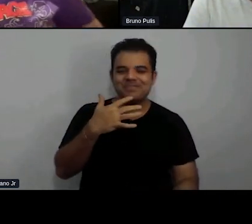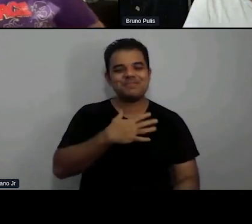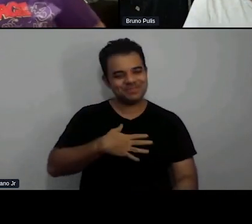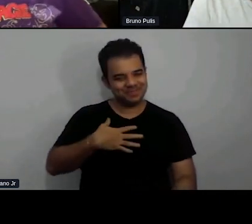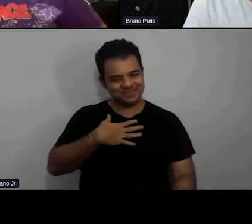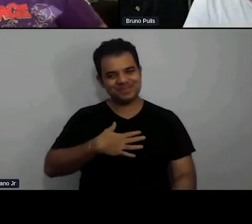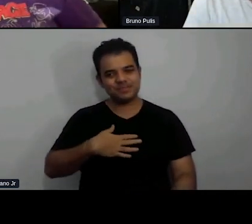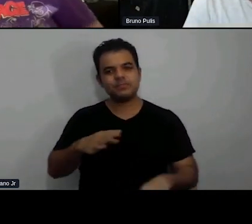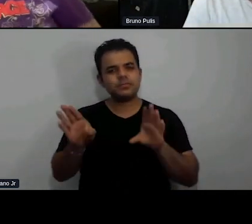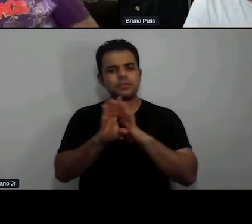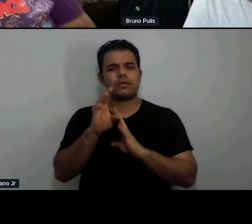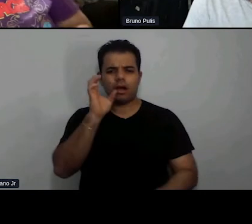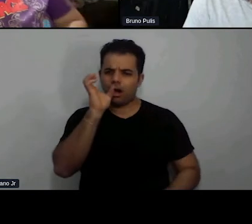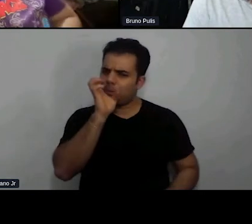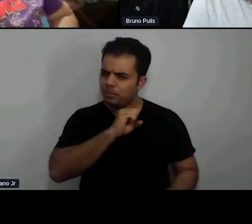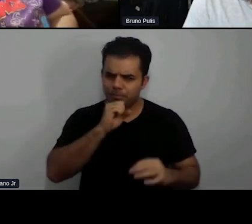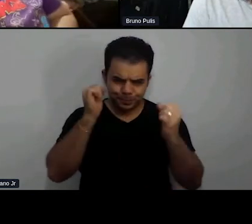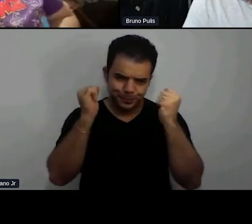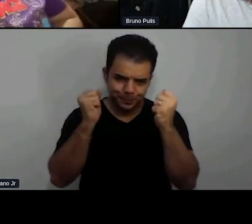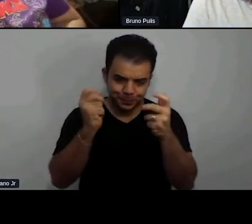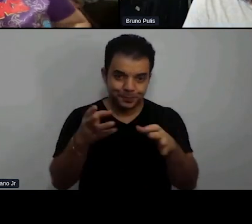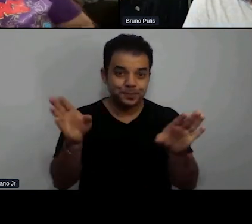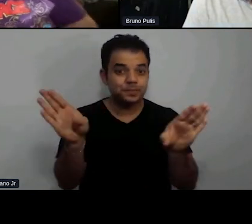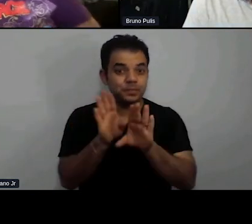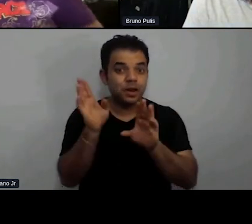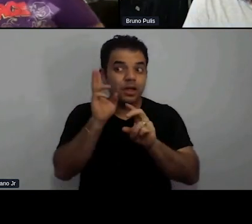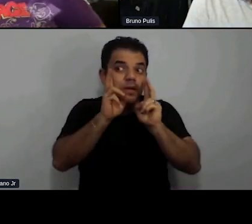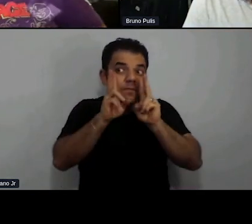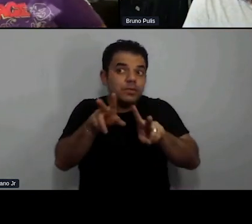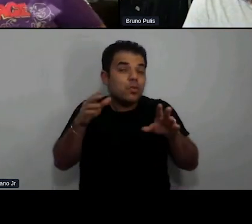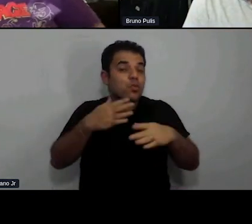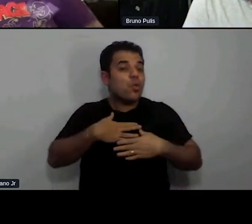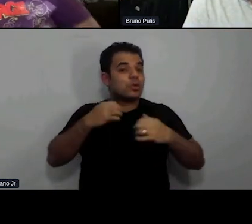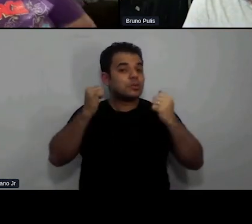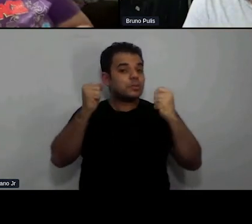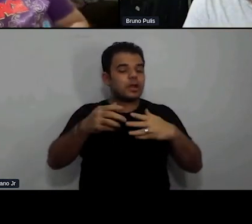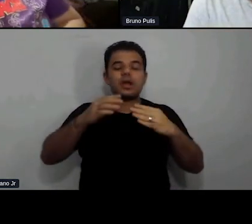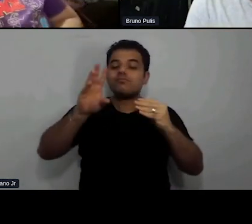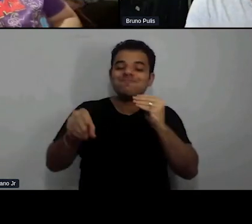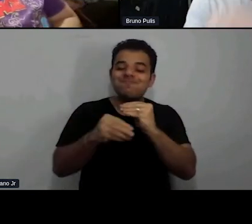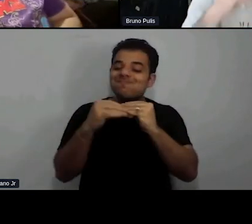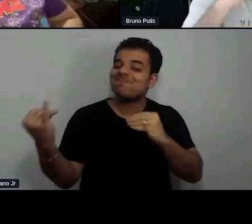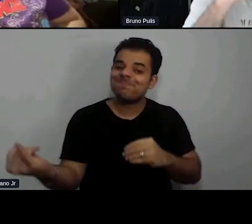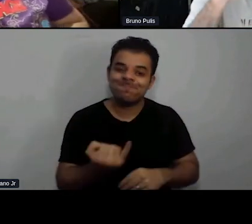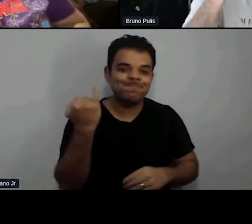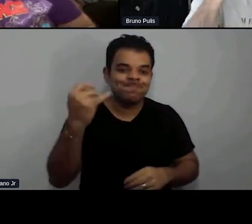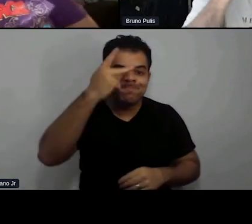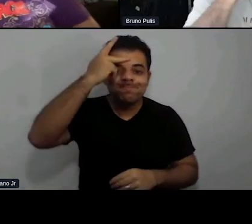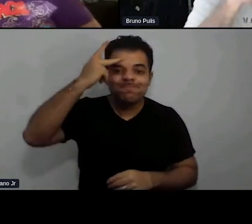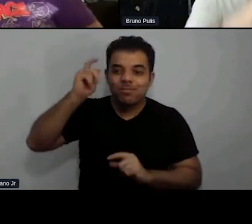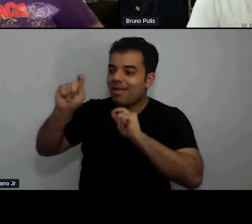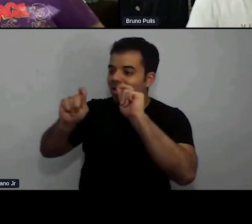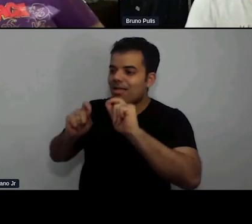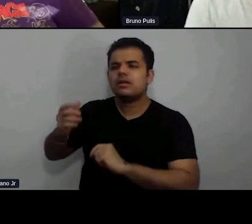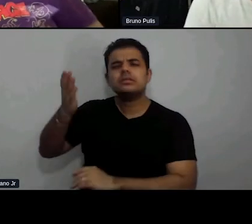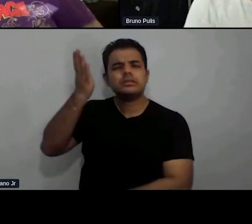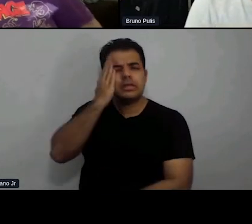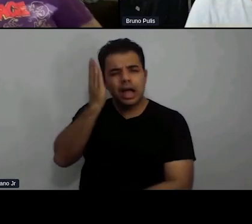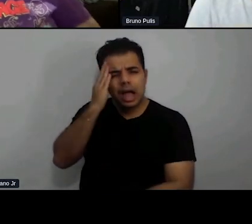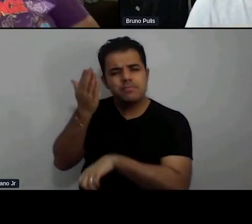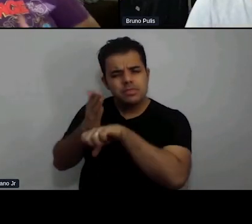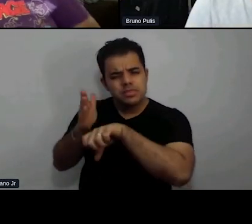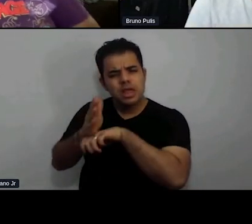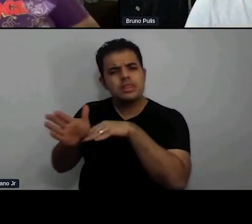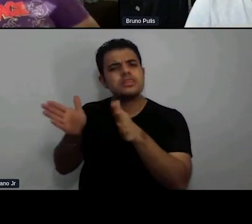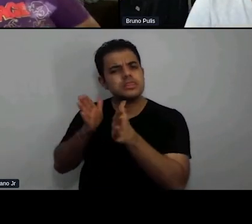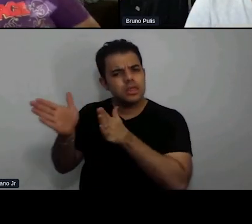falando assim bem a grosso modo, né? Mas a visão que eu gosto de trazer é reforçando a importância de pessoas que saibam de acessibilidade com